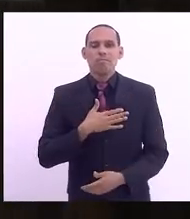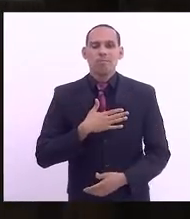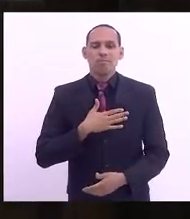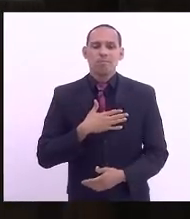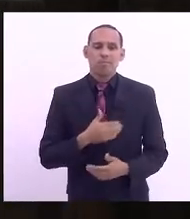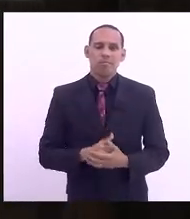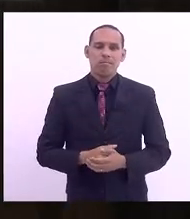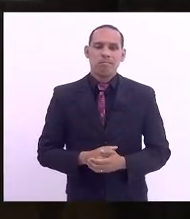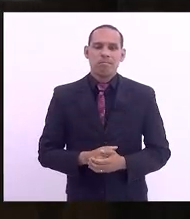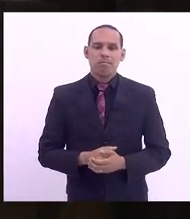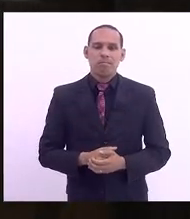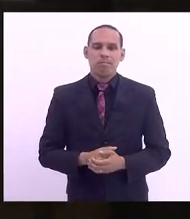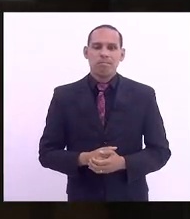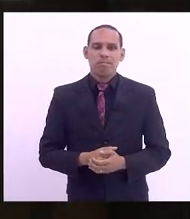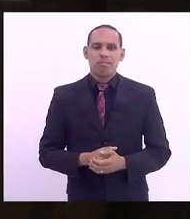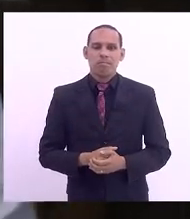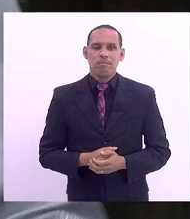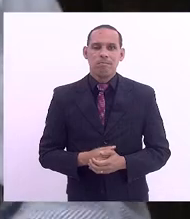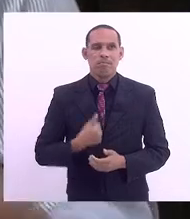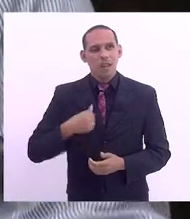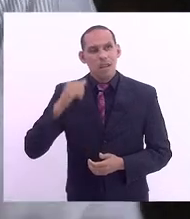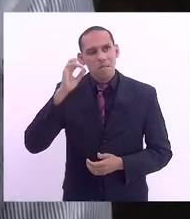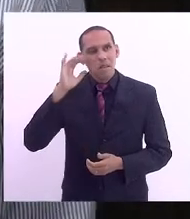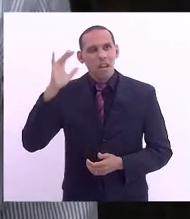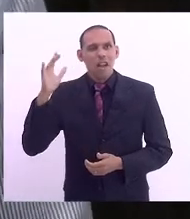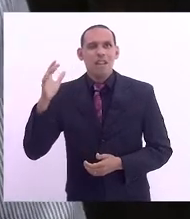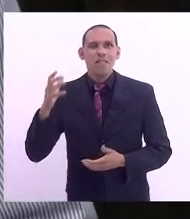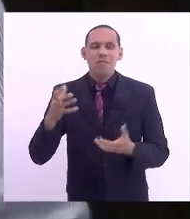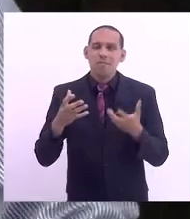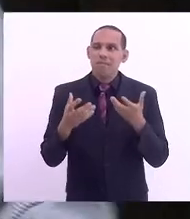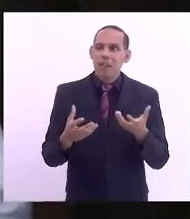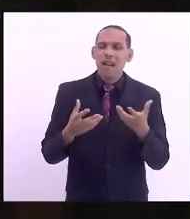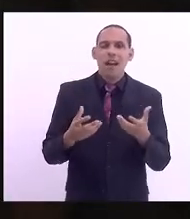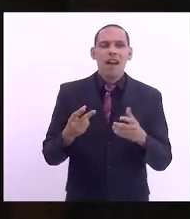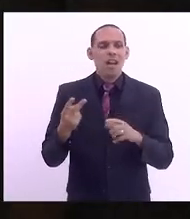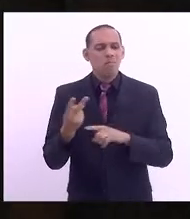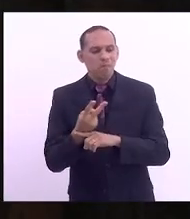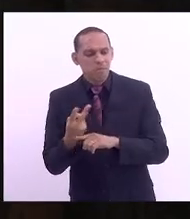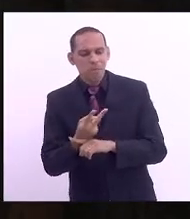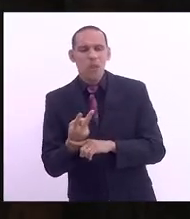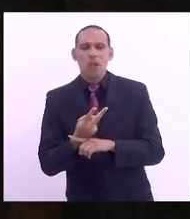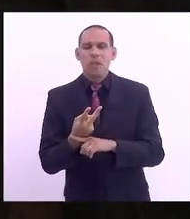É, eu pensei, desejei, procurei, busquei